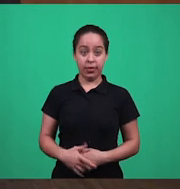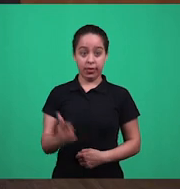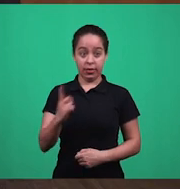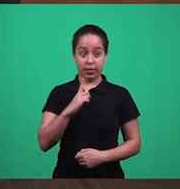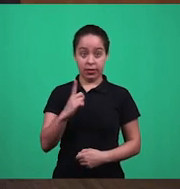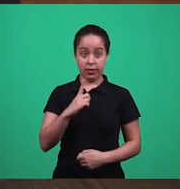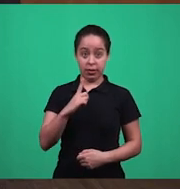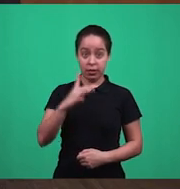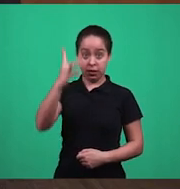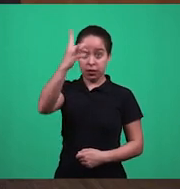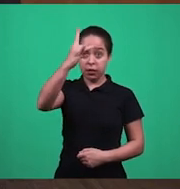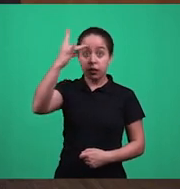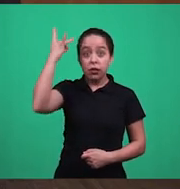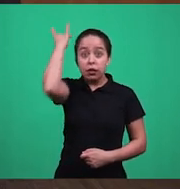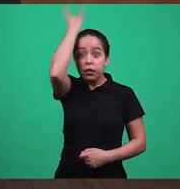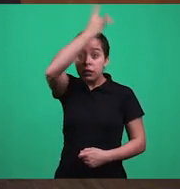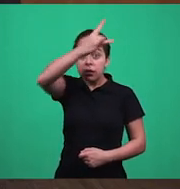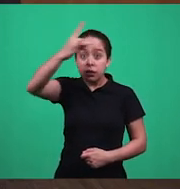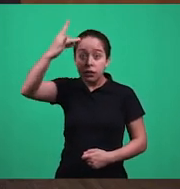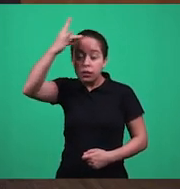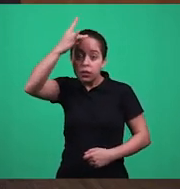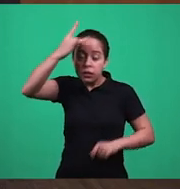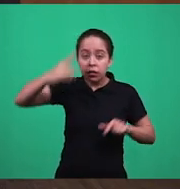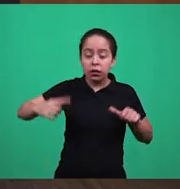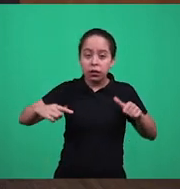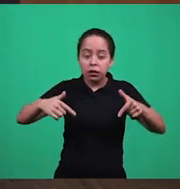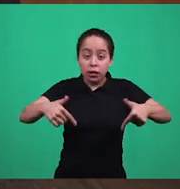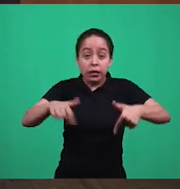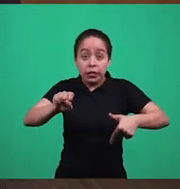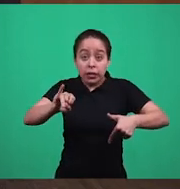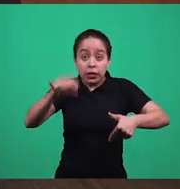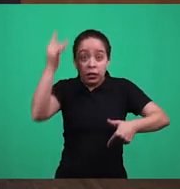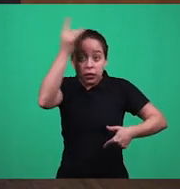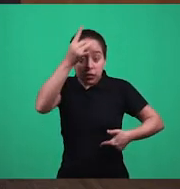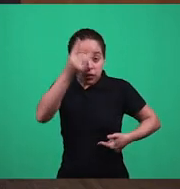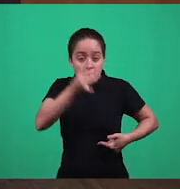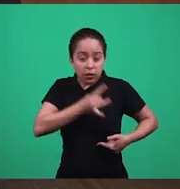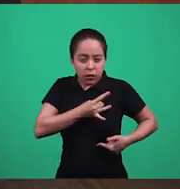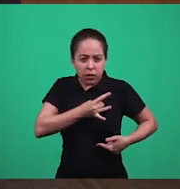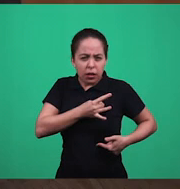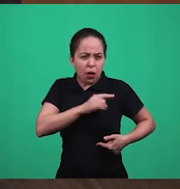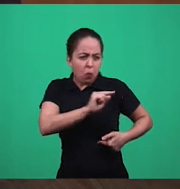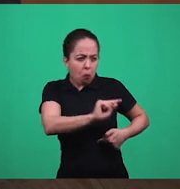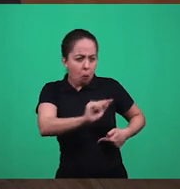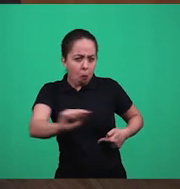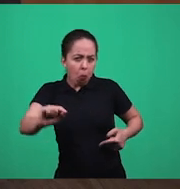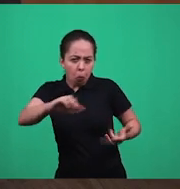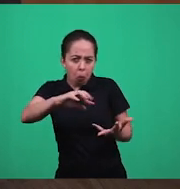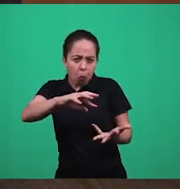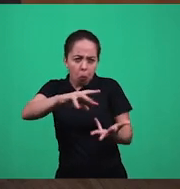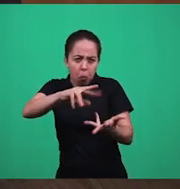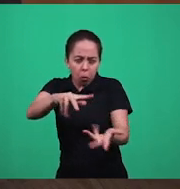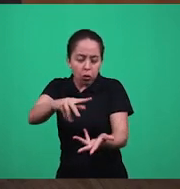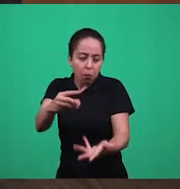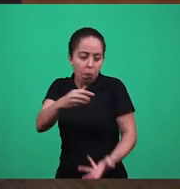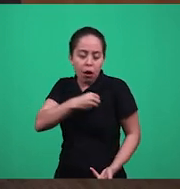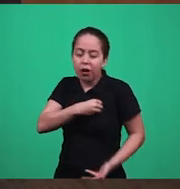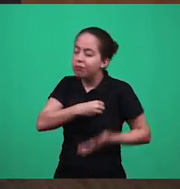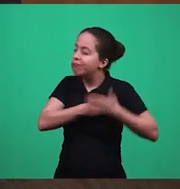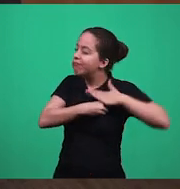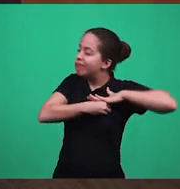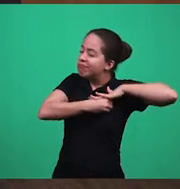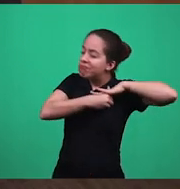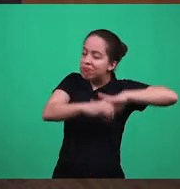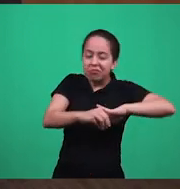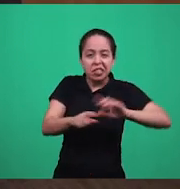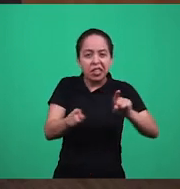Com a operação do Espírito Santo, o pecado e a mentalidade do mundo são